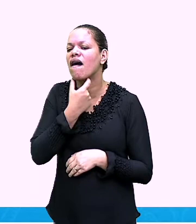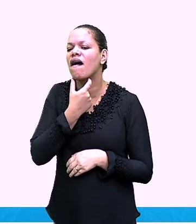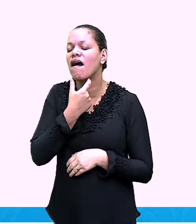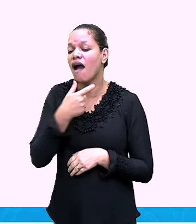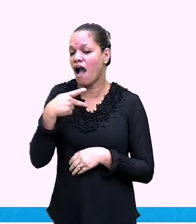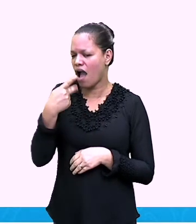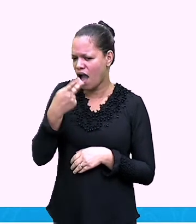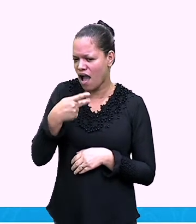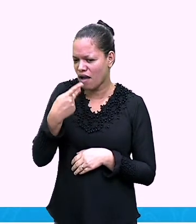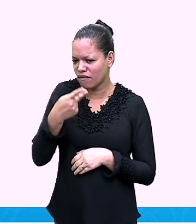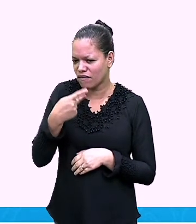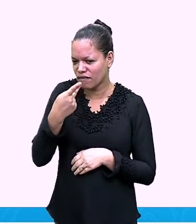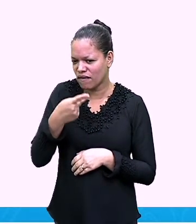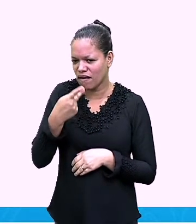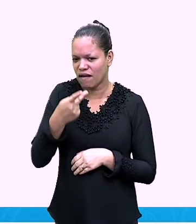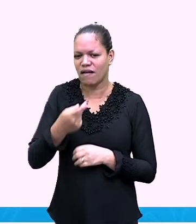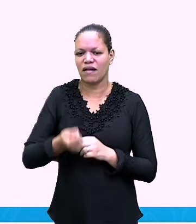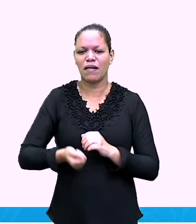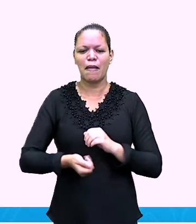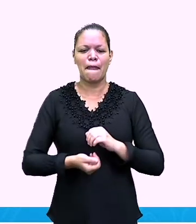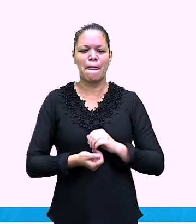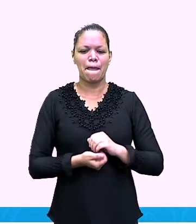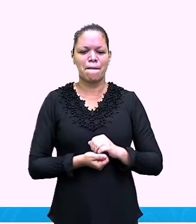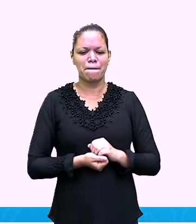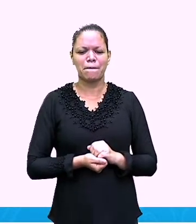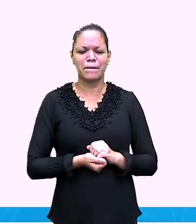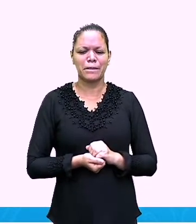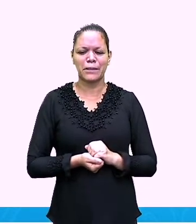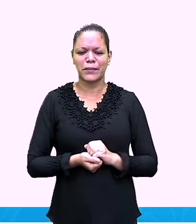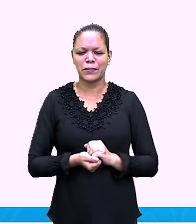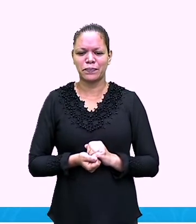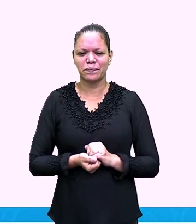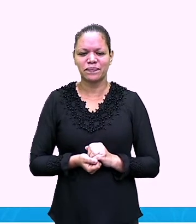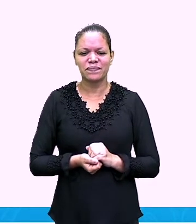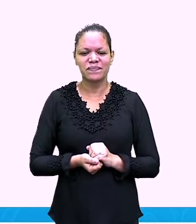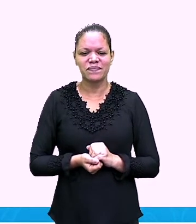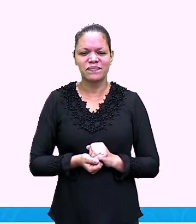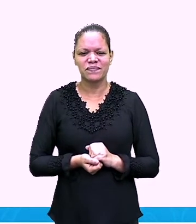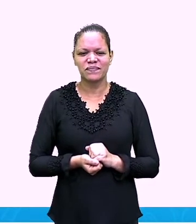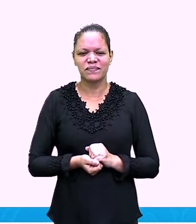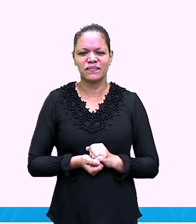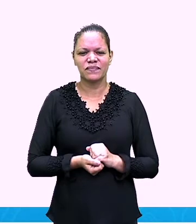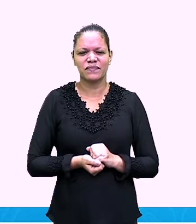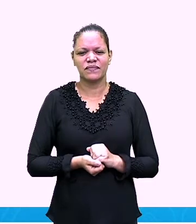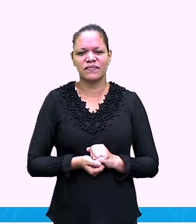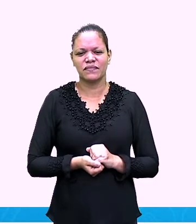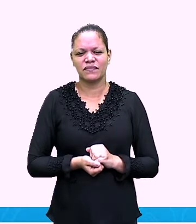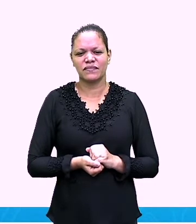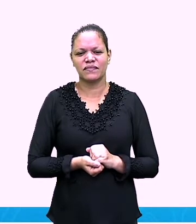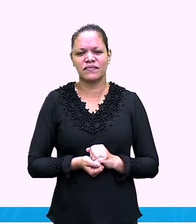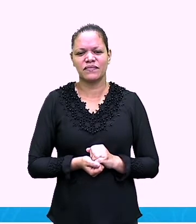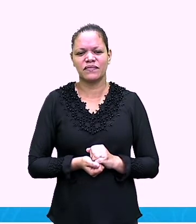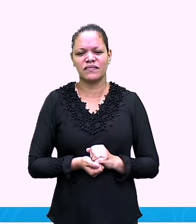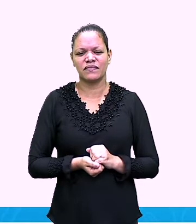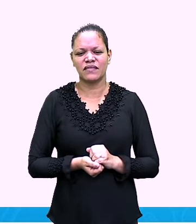oral. Esse teste, espera aí só um minutinho que eu vou selecionar aqui para vocês.